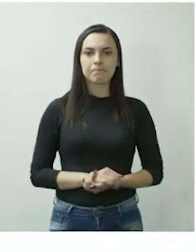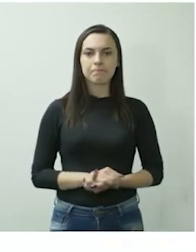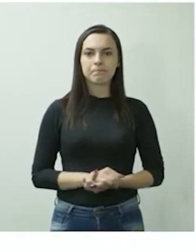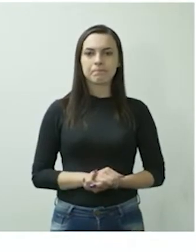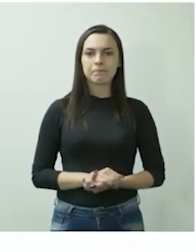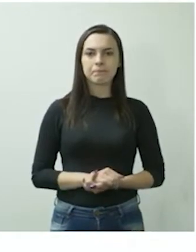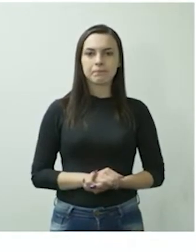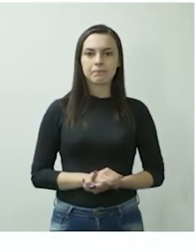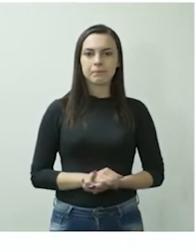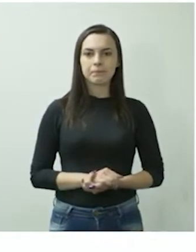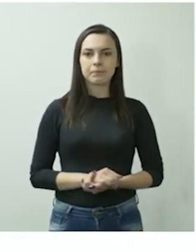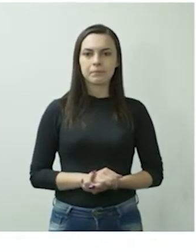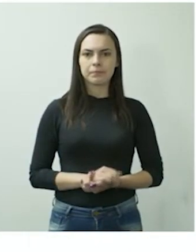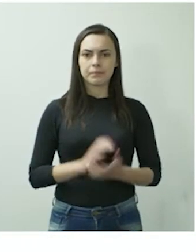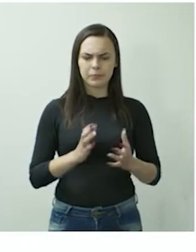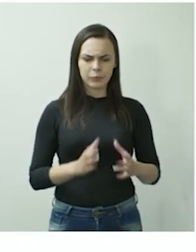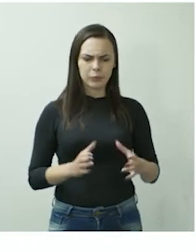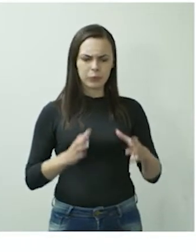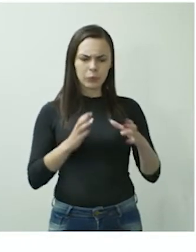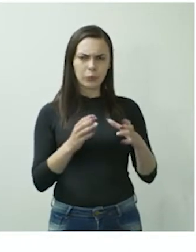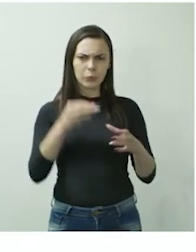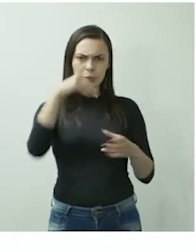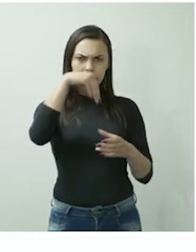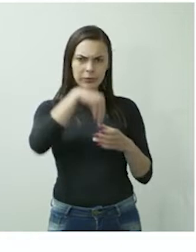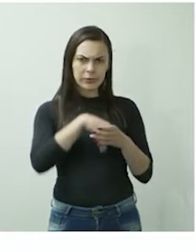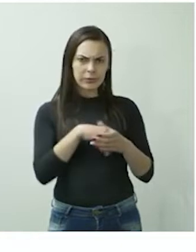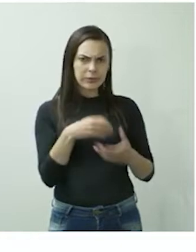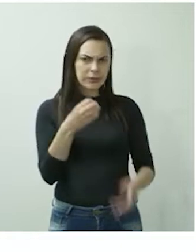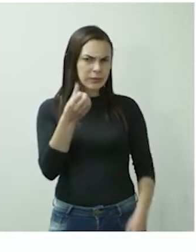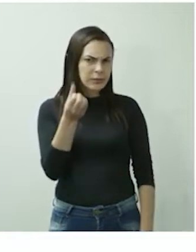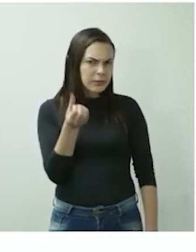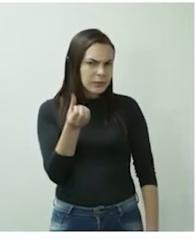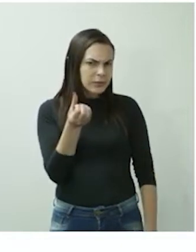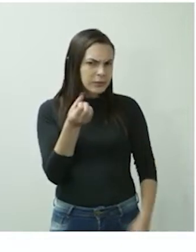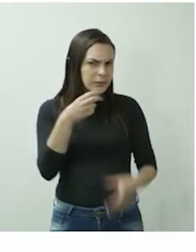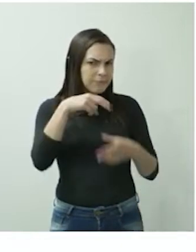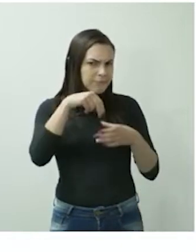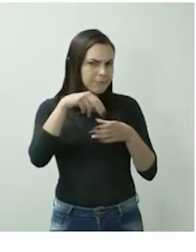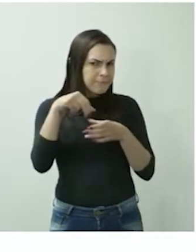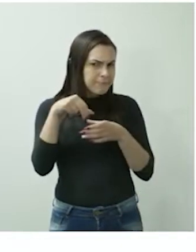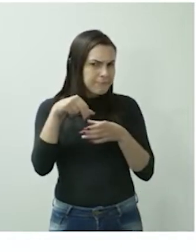Será que neste pote nós temos 6 tampinhas?